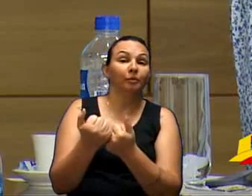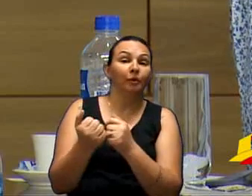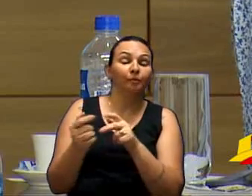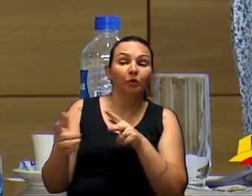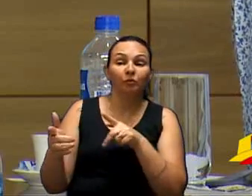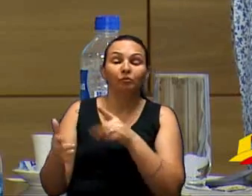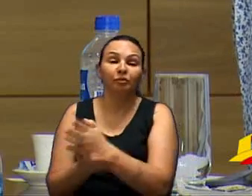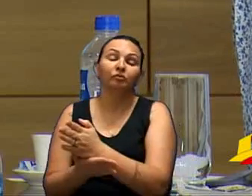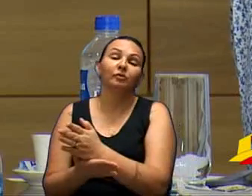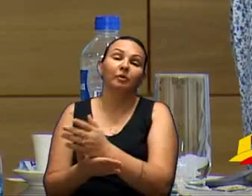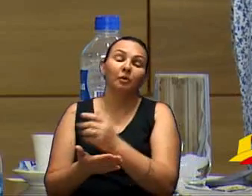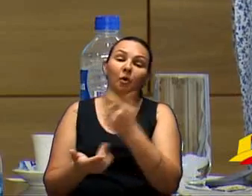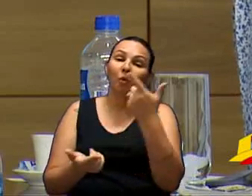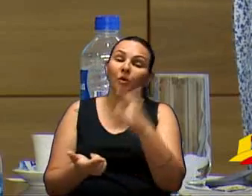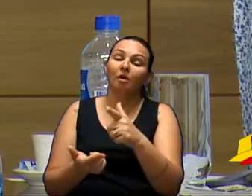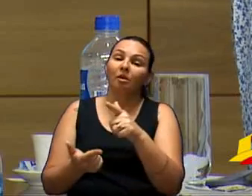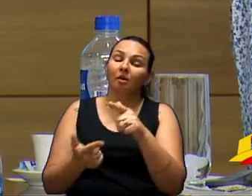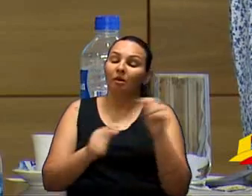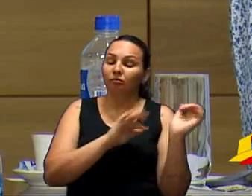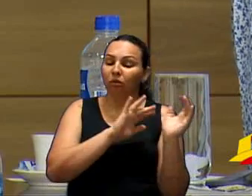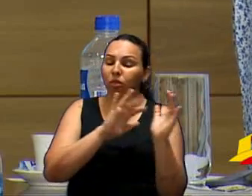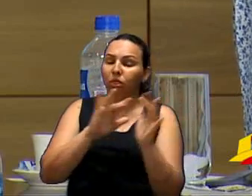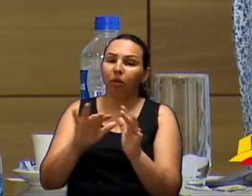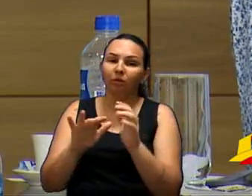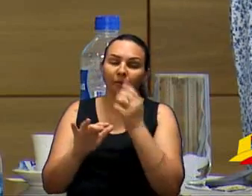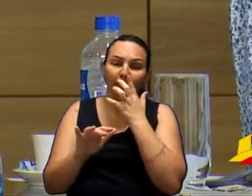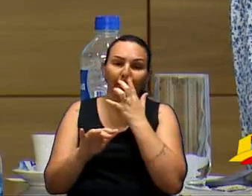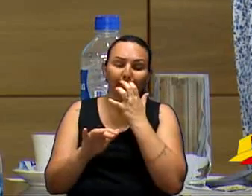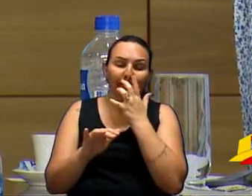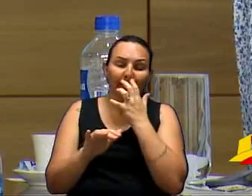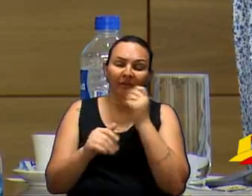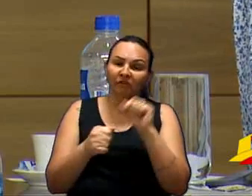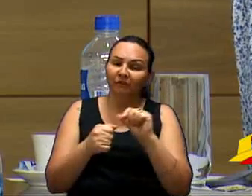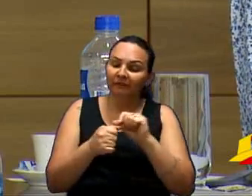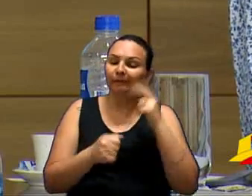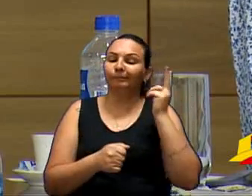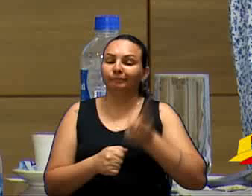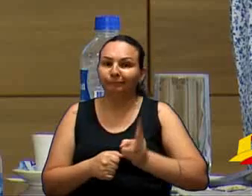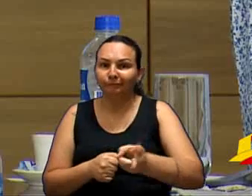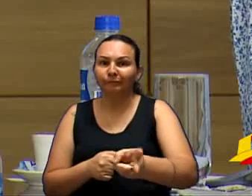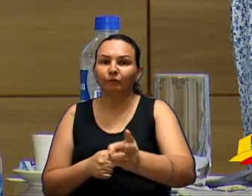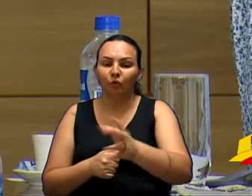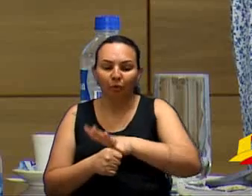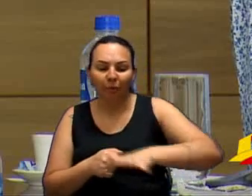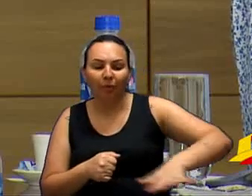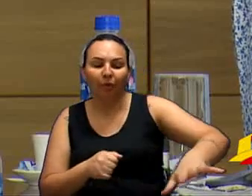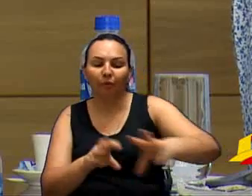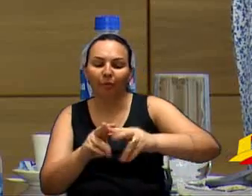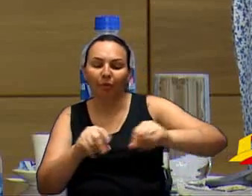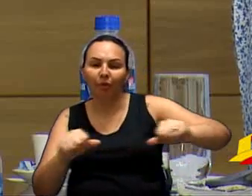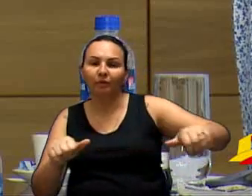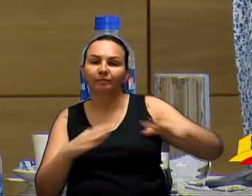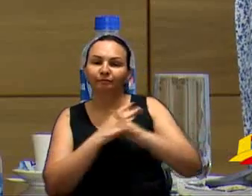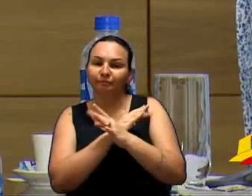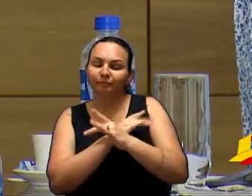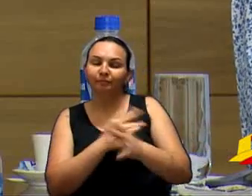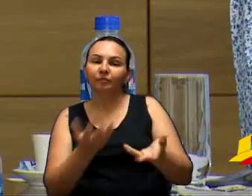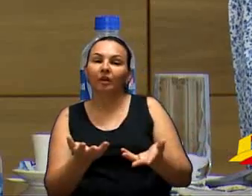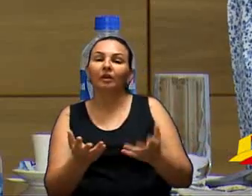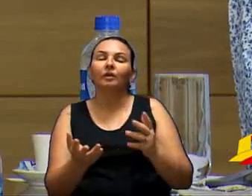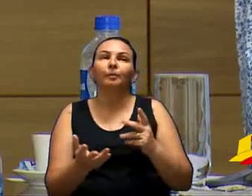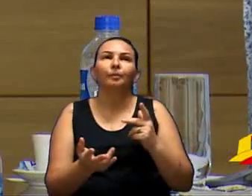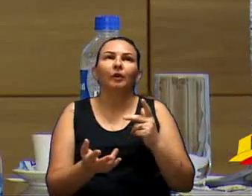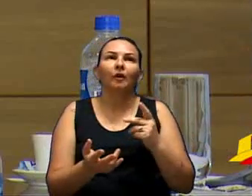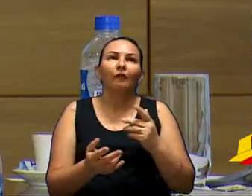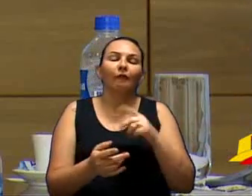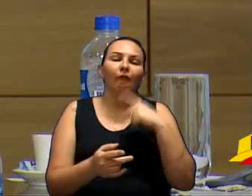urbanas que vem sendo feito de uma maneira muito constante na ocupação do solo do município é pra falar de maneira